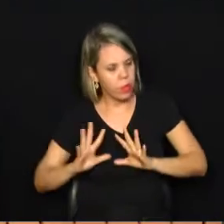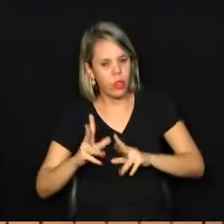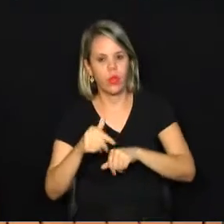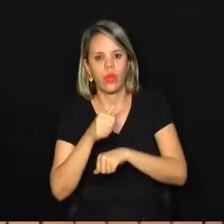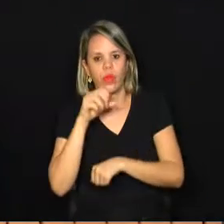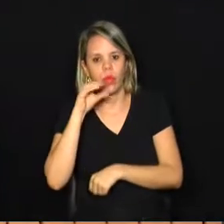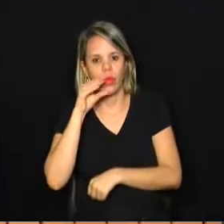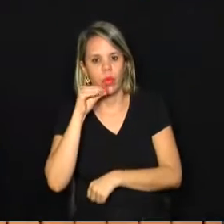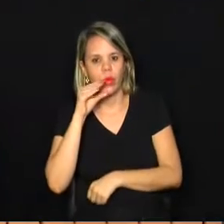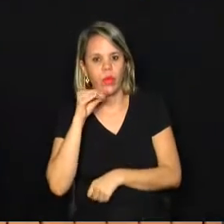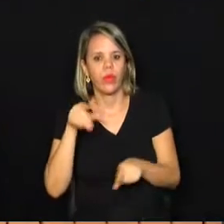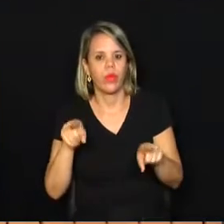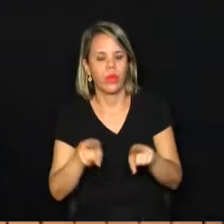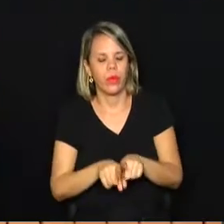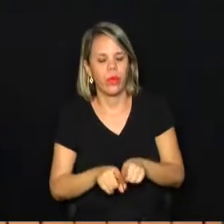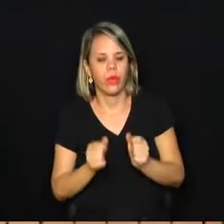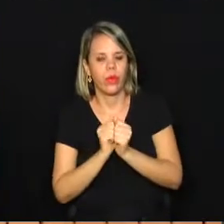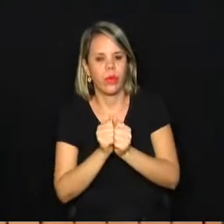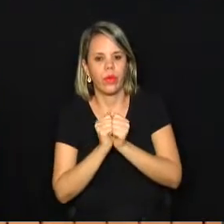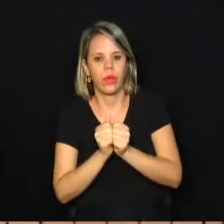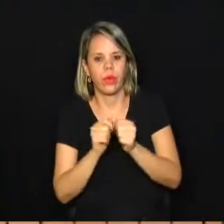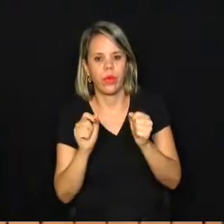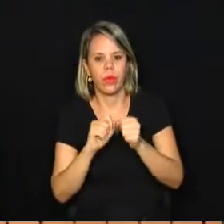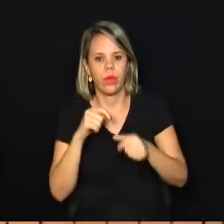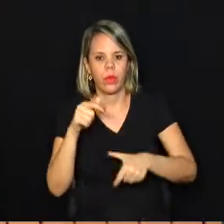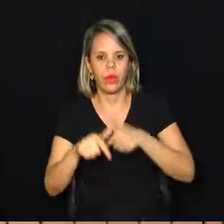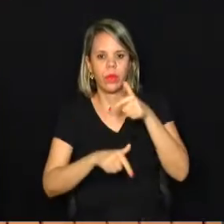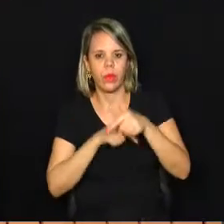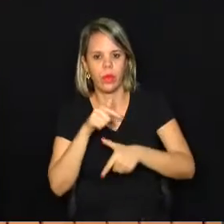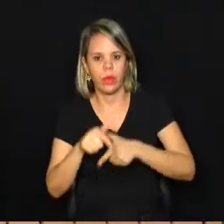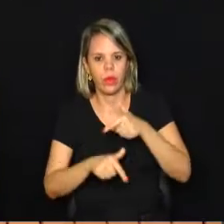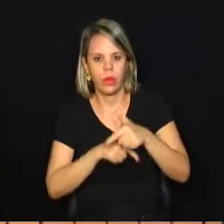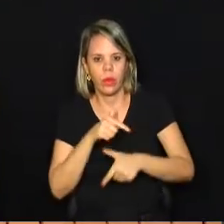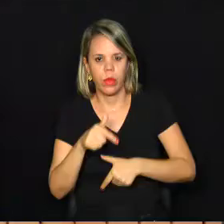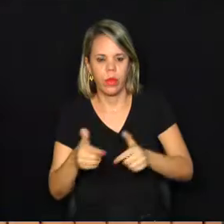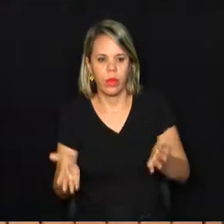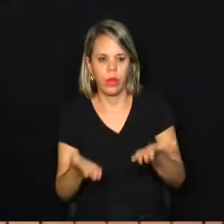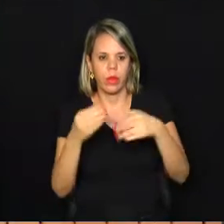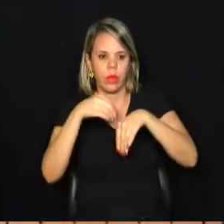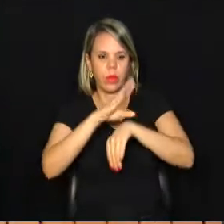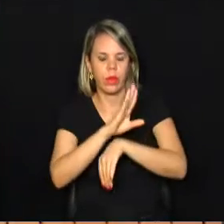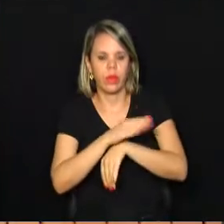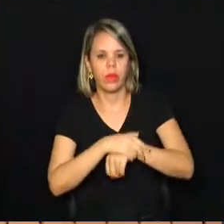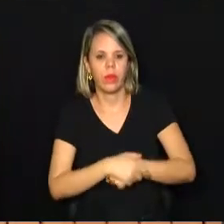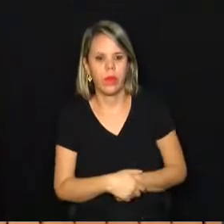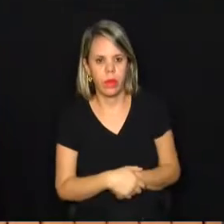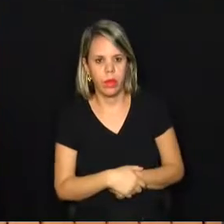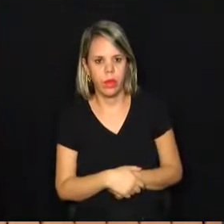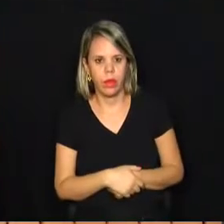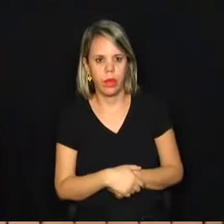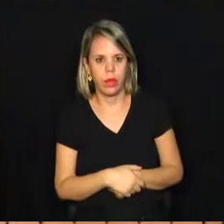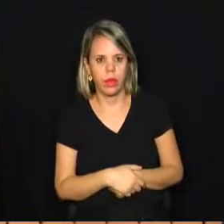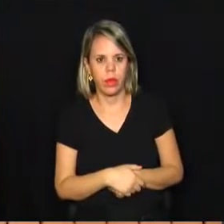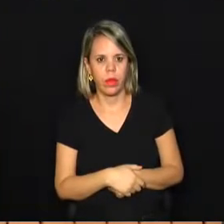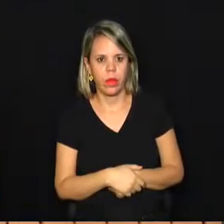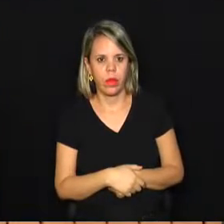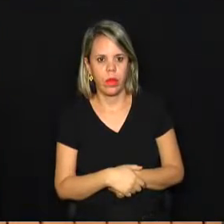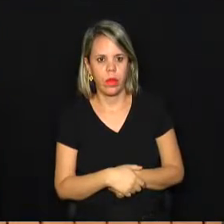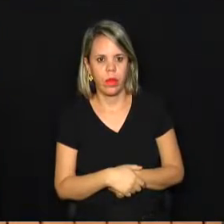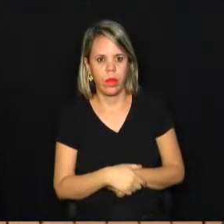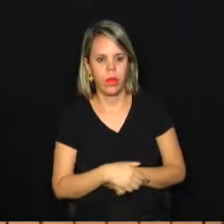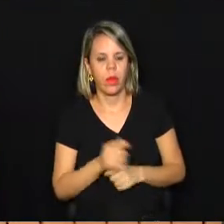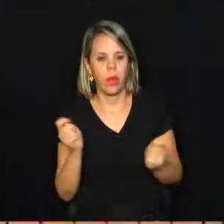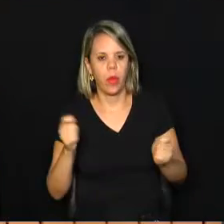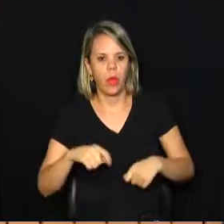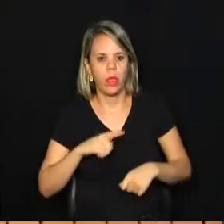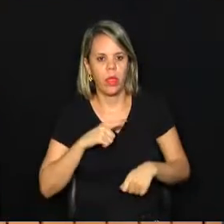aqui, para que possamos juntos fazer esse trabalho e levar até você e te colocar a par, que você possa ter